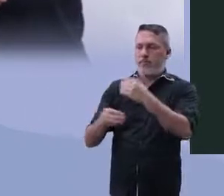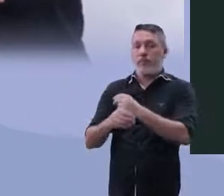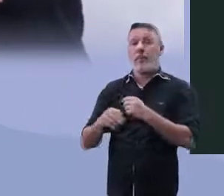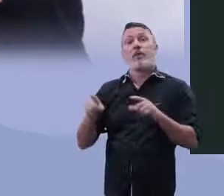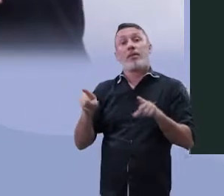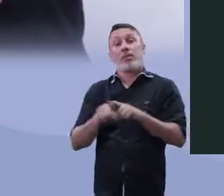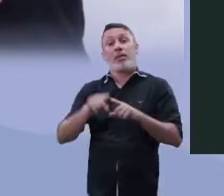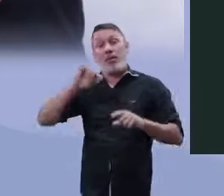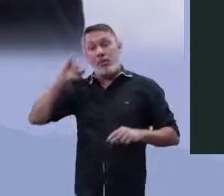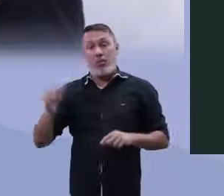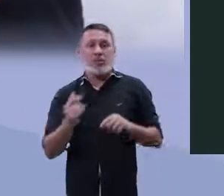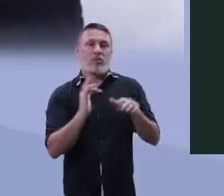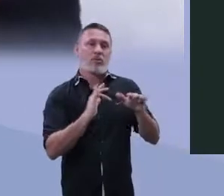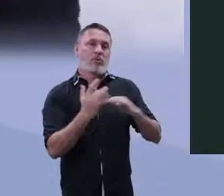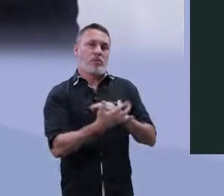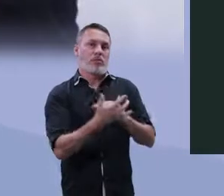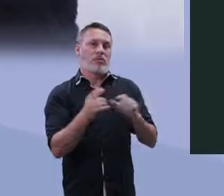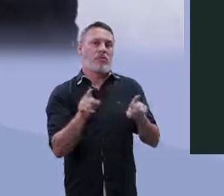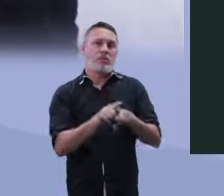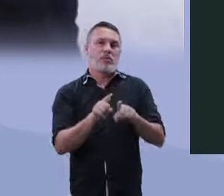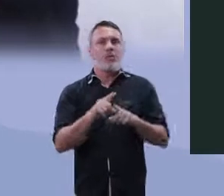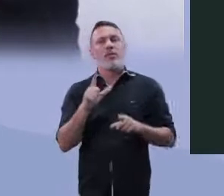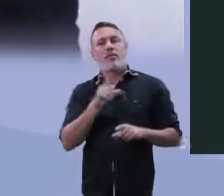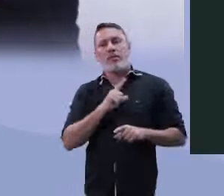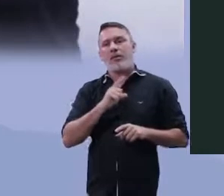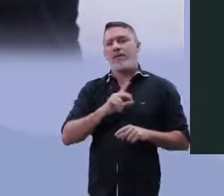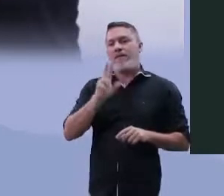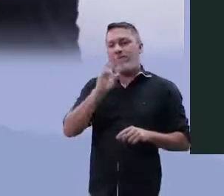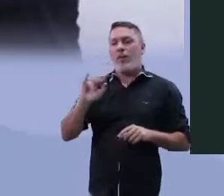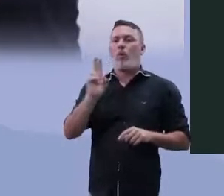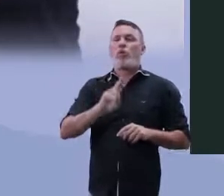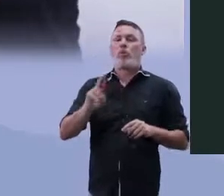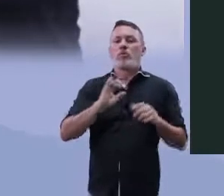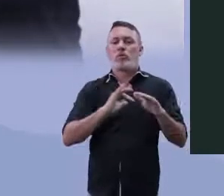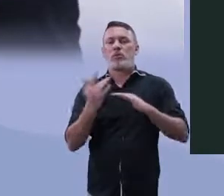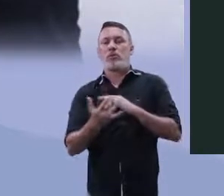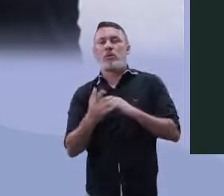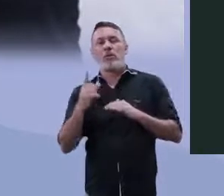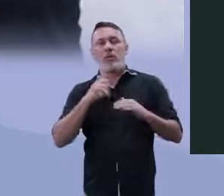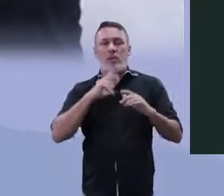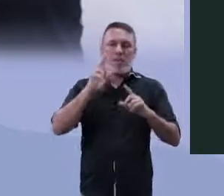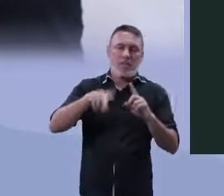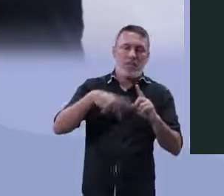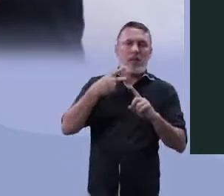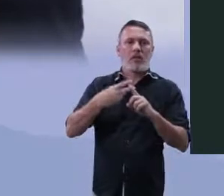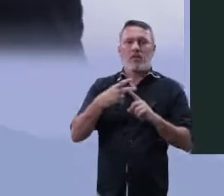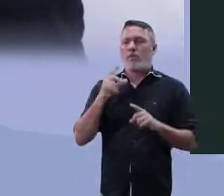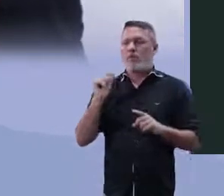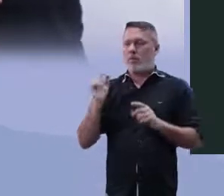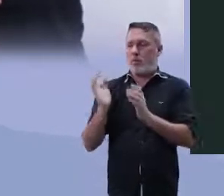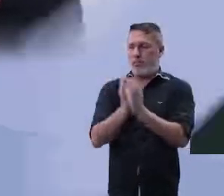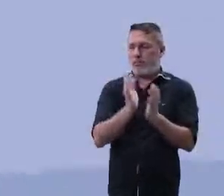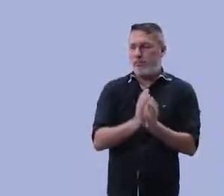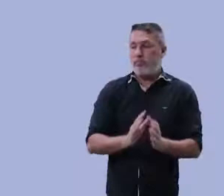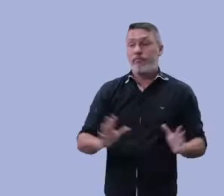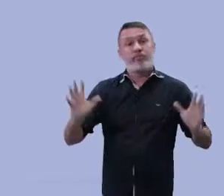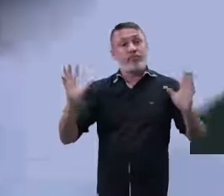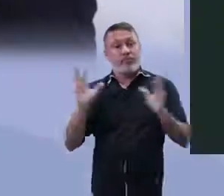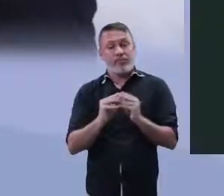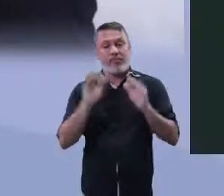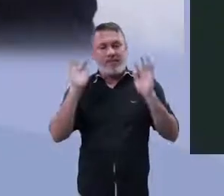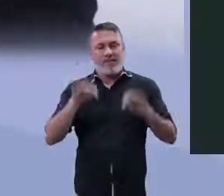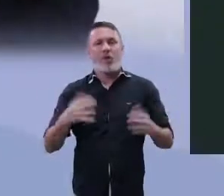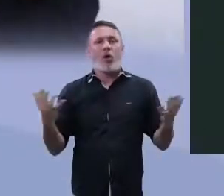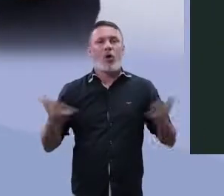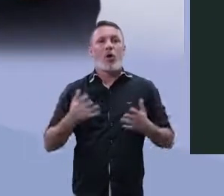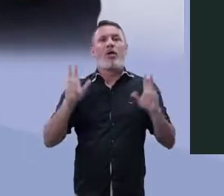aproveitando a questão das redes sociais, também elas vão utilizar essas redes sociais para ampliar o público ouvinte. Então,